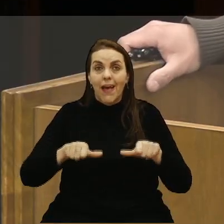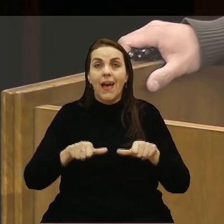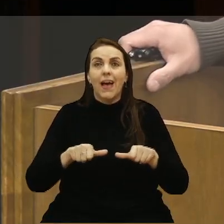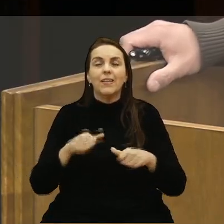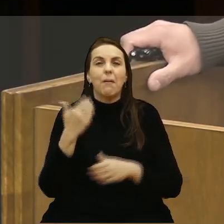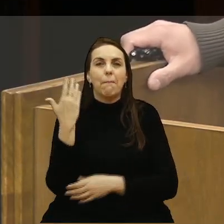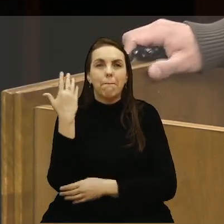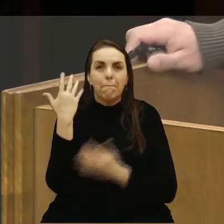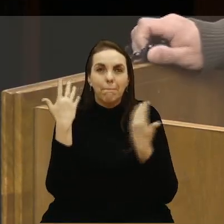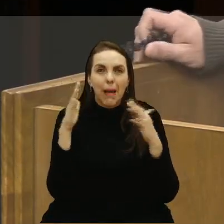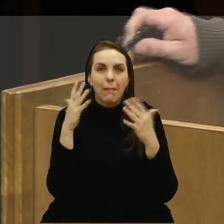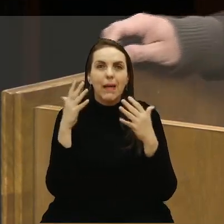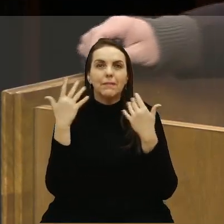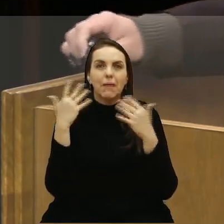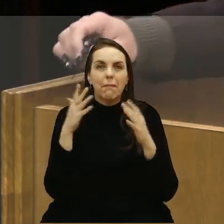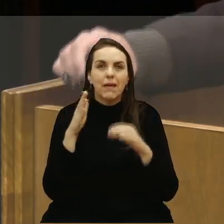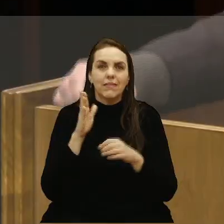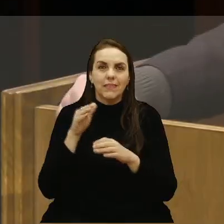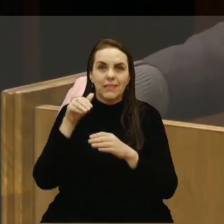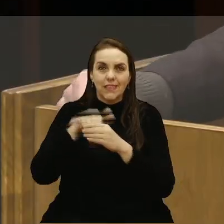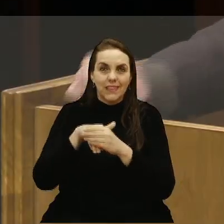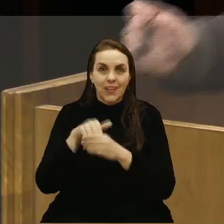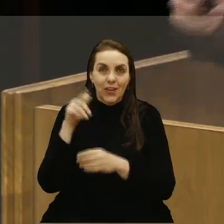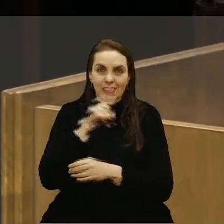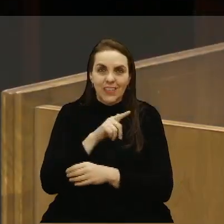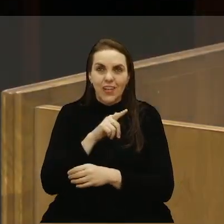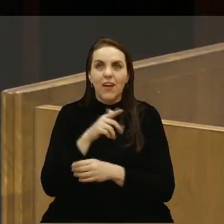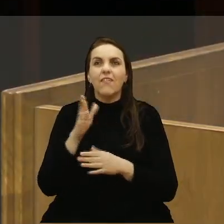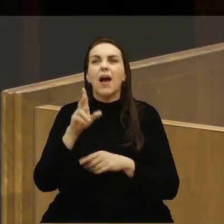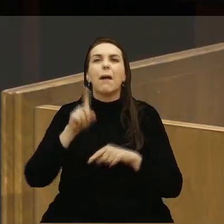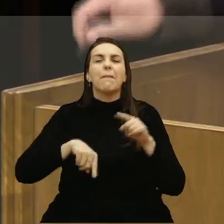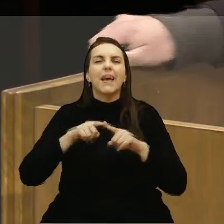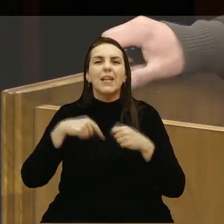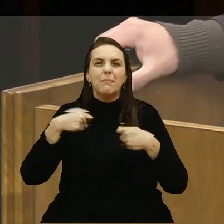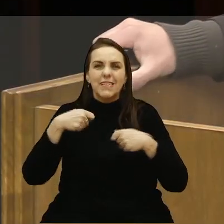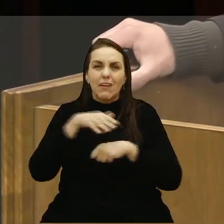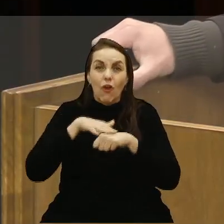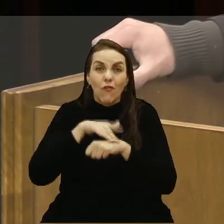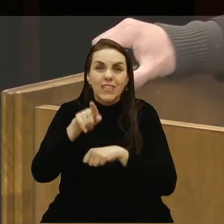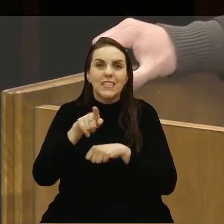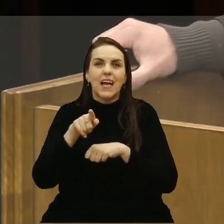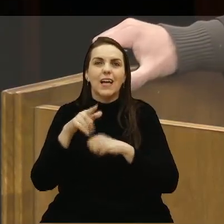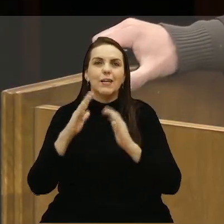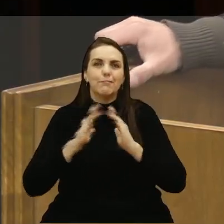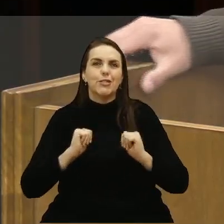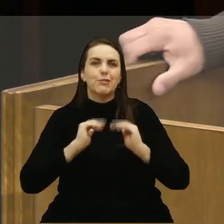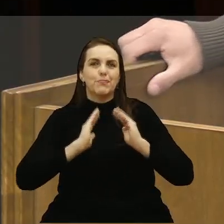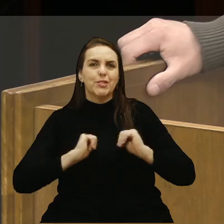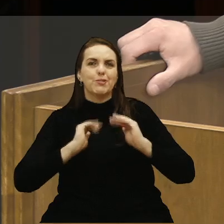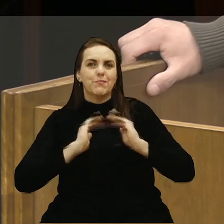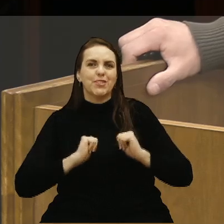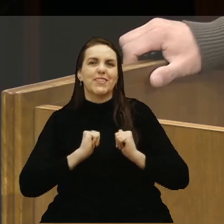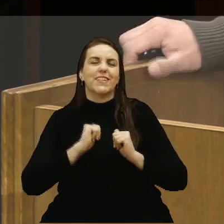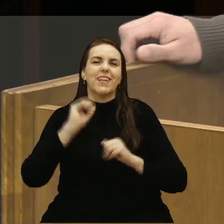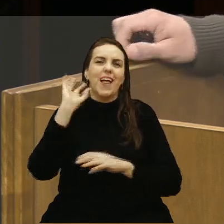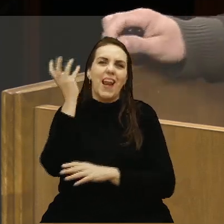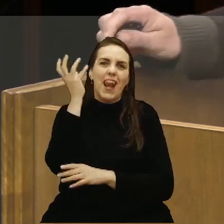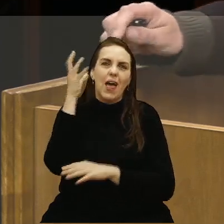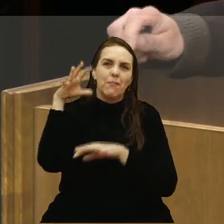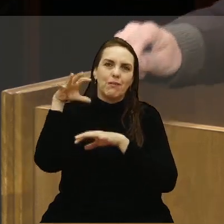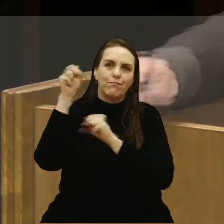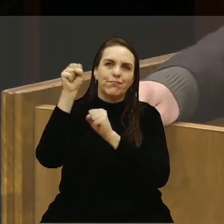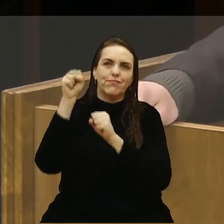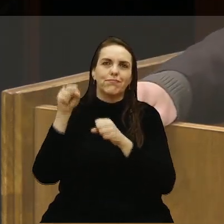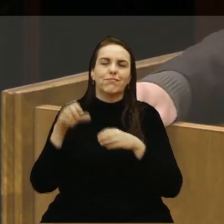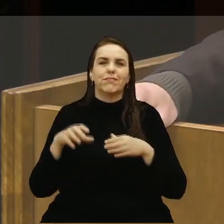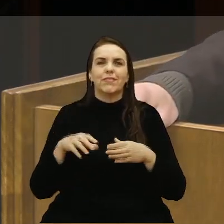parabéns, vereador, por você elegeu. Não, hoje tu vai no mercado, pá, precisava falar contigo. É uma lâmpada queimada, é uma rede